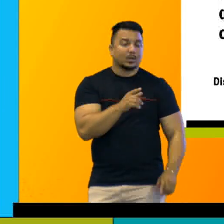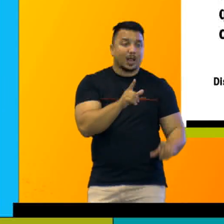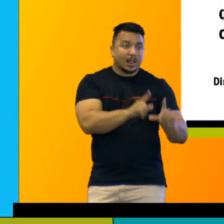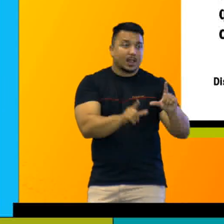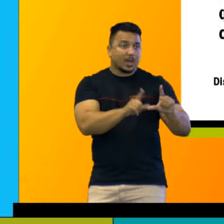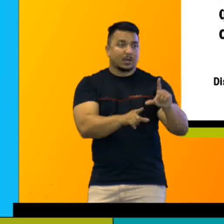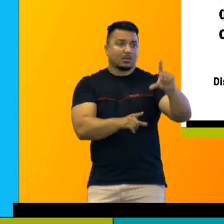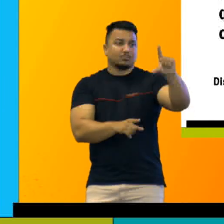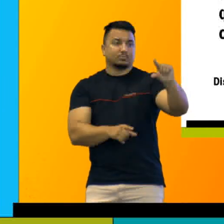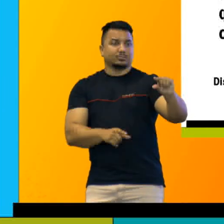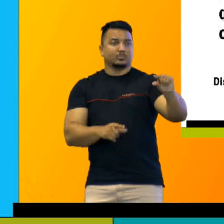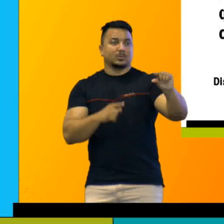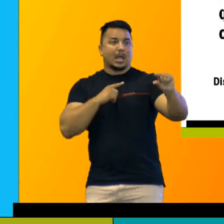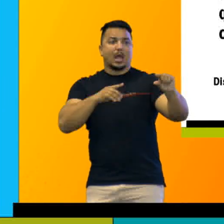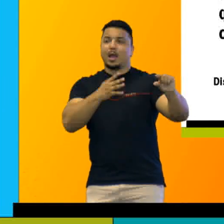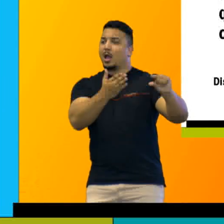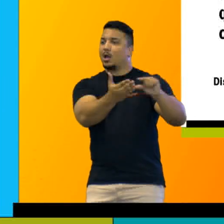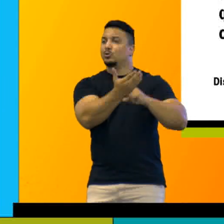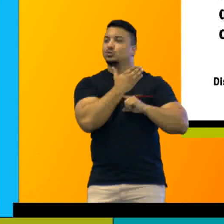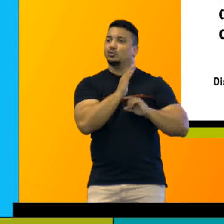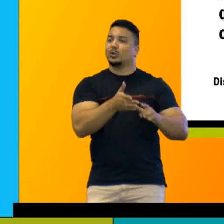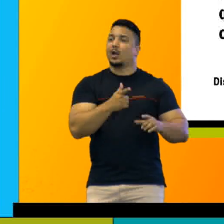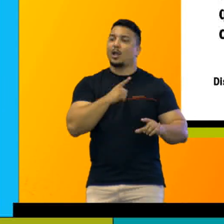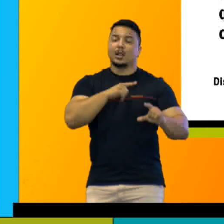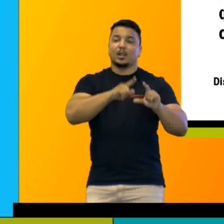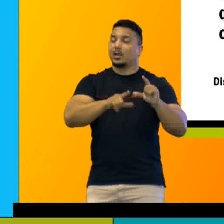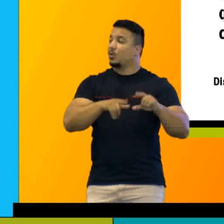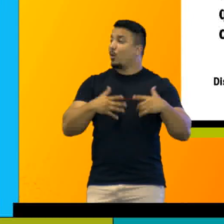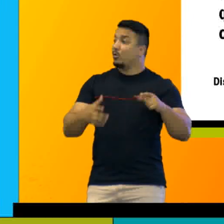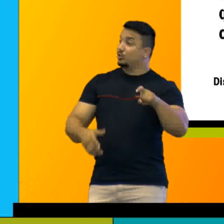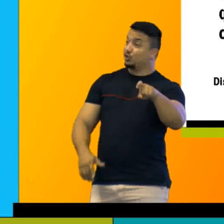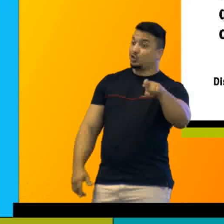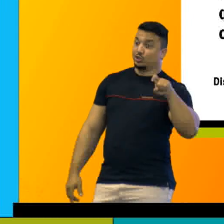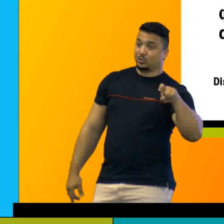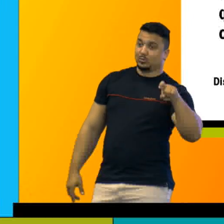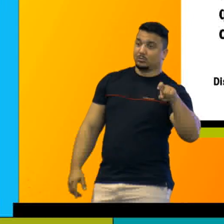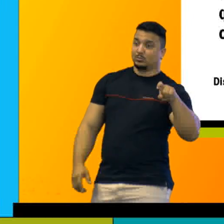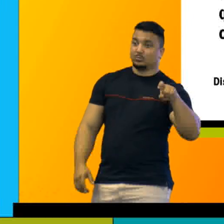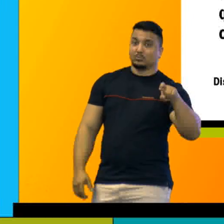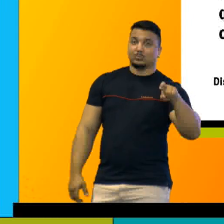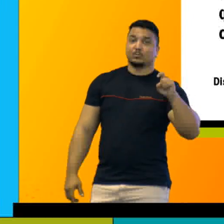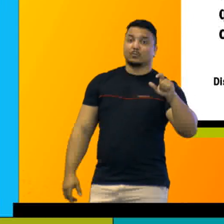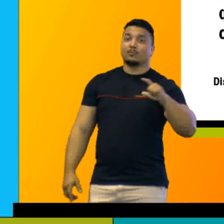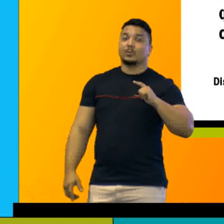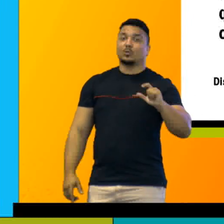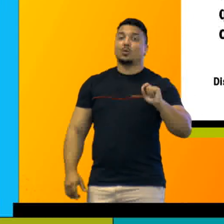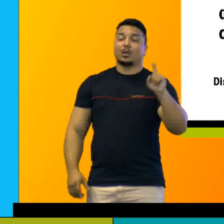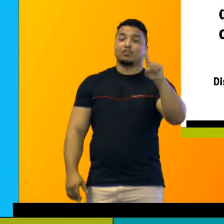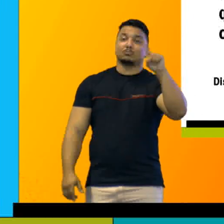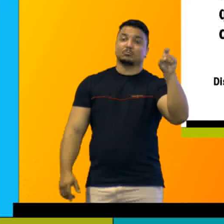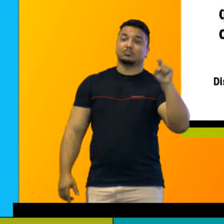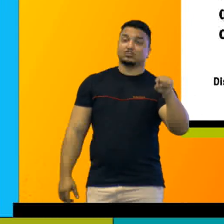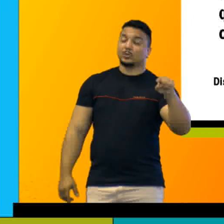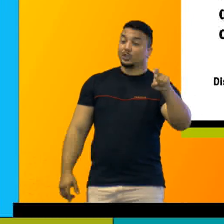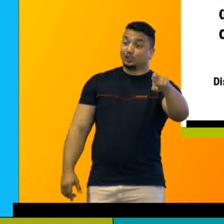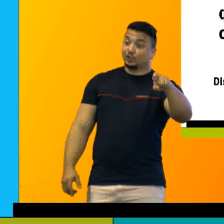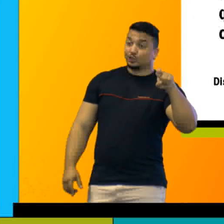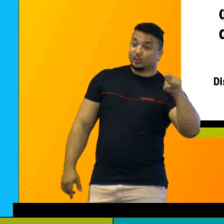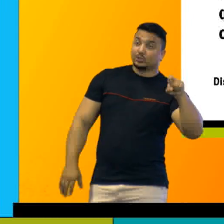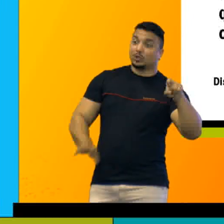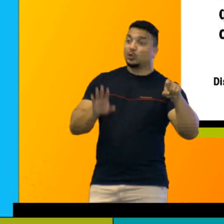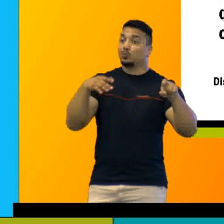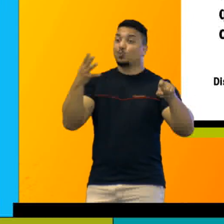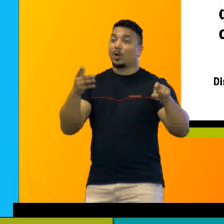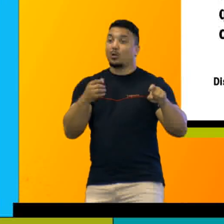letrinha. Ele até já me ajudou. Já chamou de que a letrinha? De X. Quem é a minha incógnita nessa questão? O X, o total